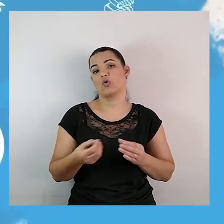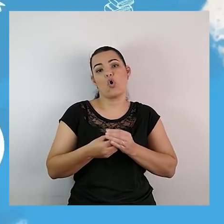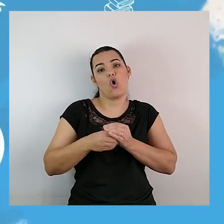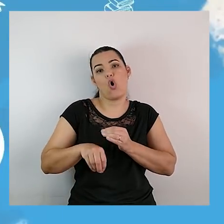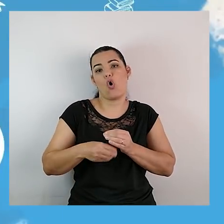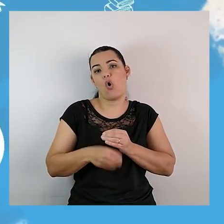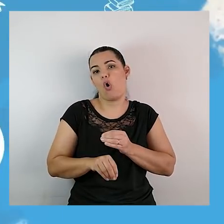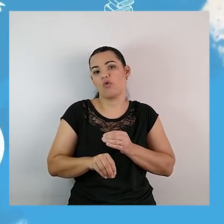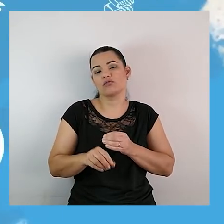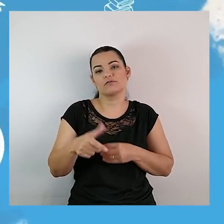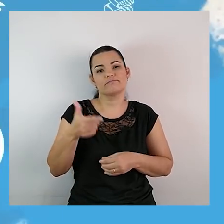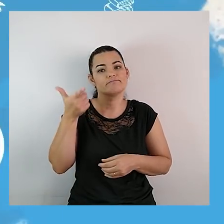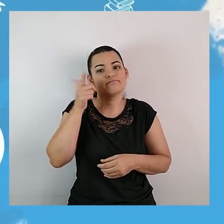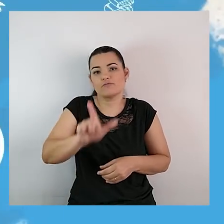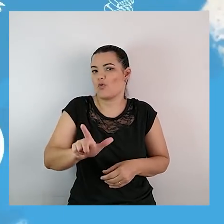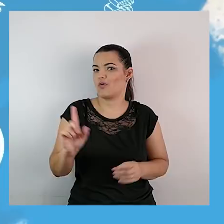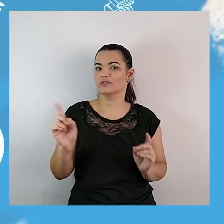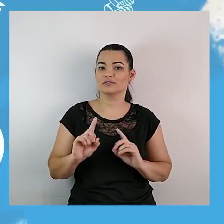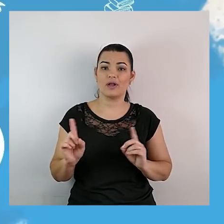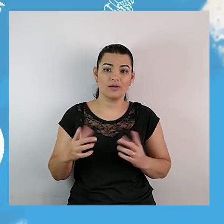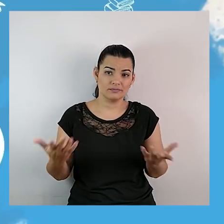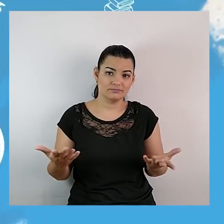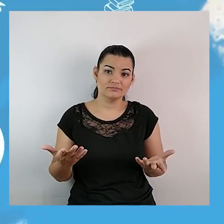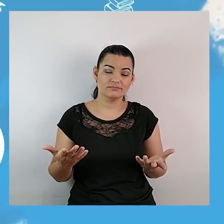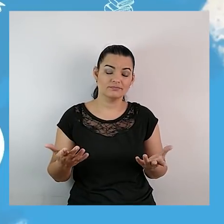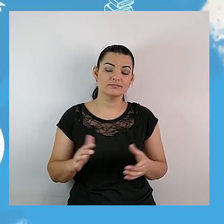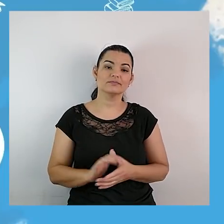água, o mosquito também vai